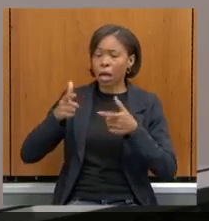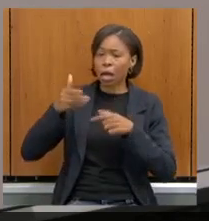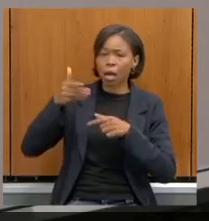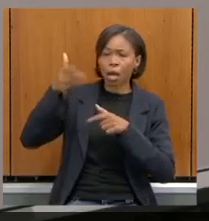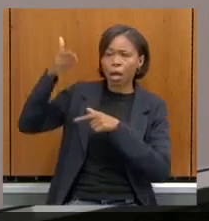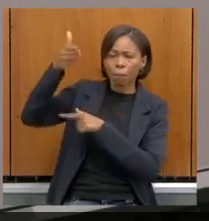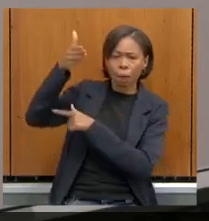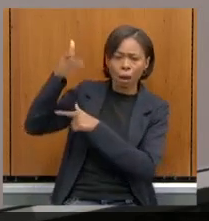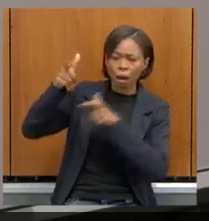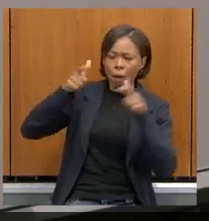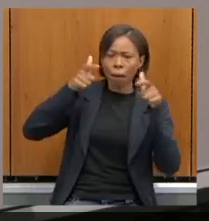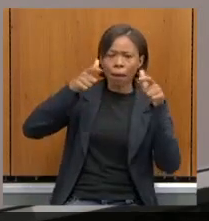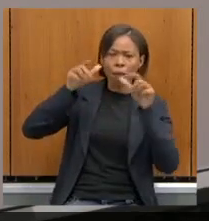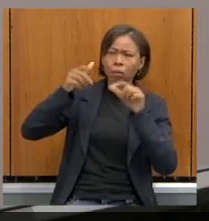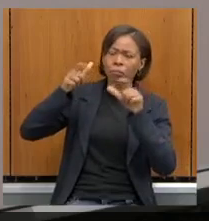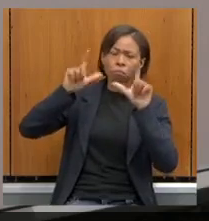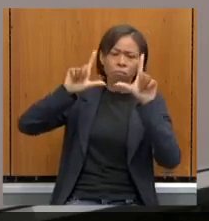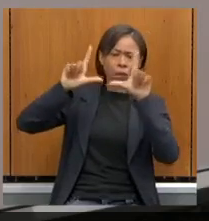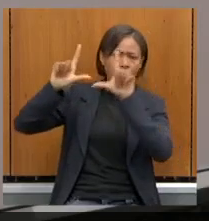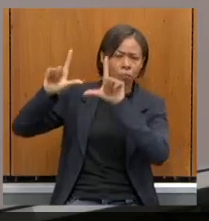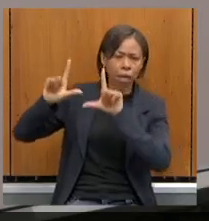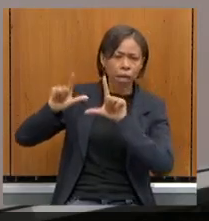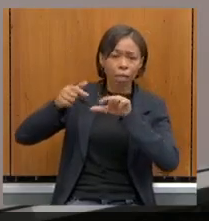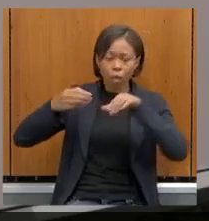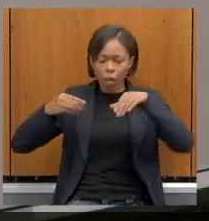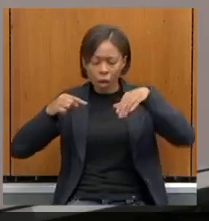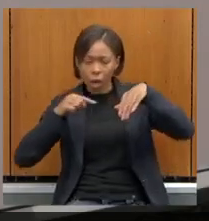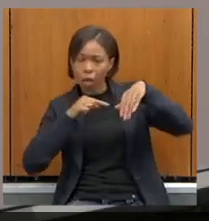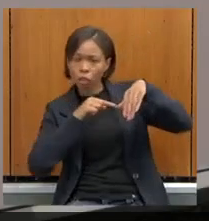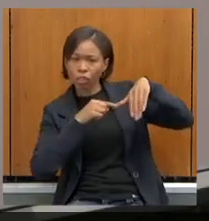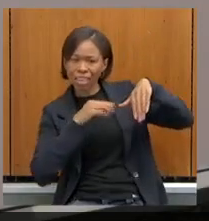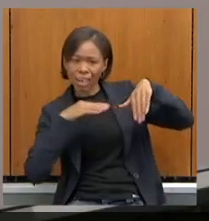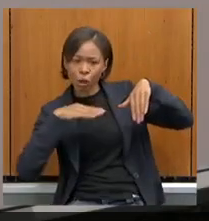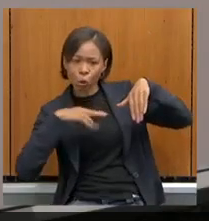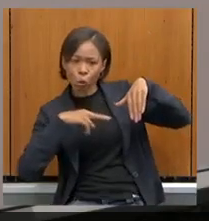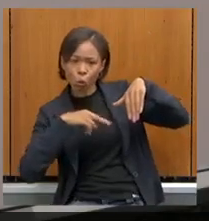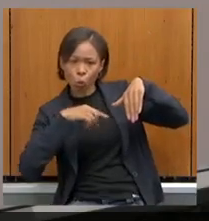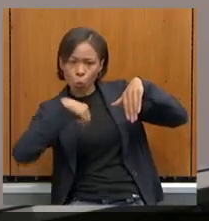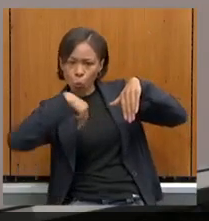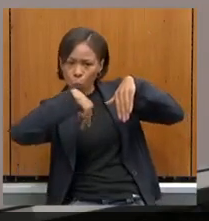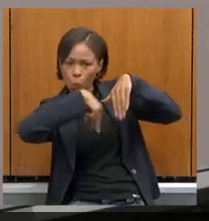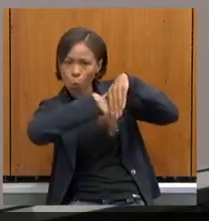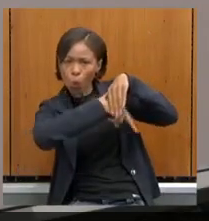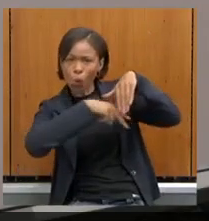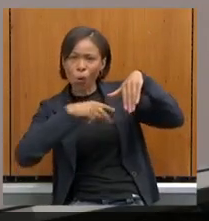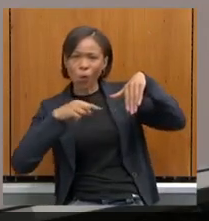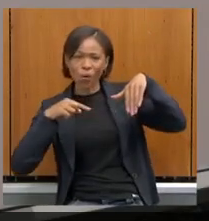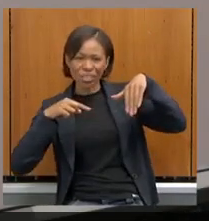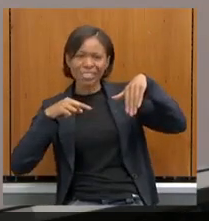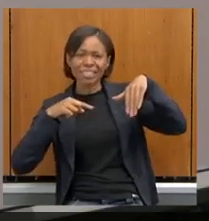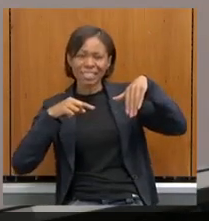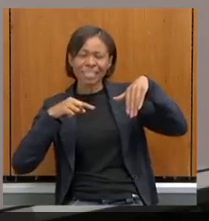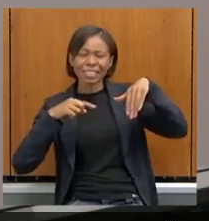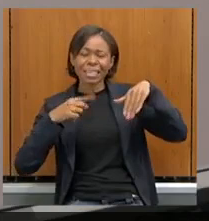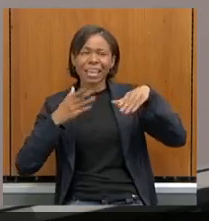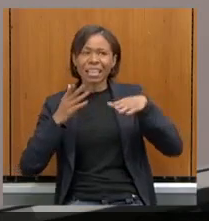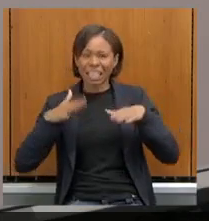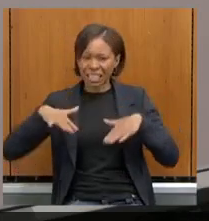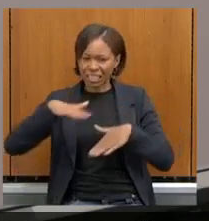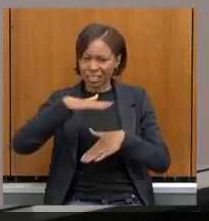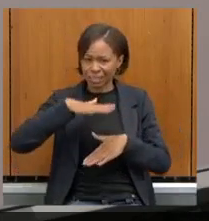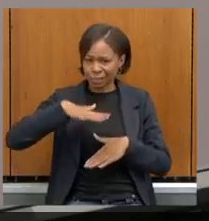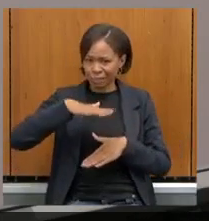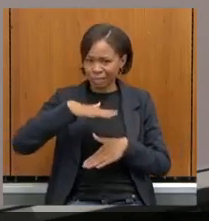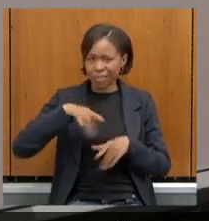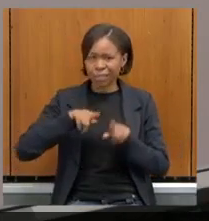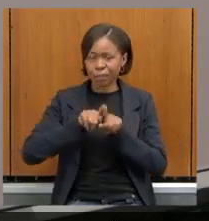cavernas nessa região. A capacitação, ou seja, temos o EAD, criamos